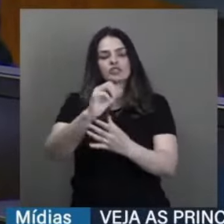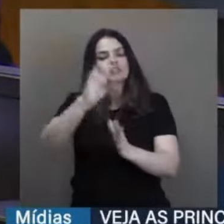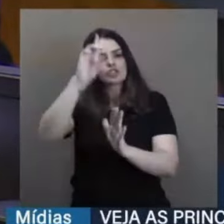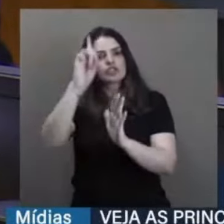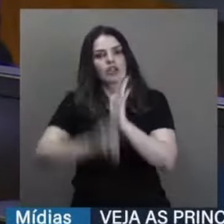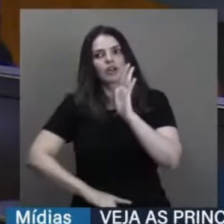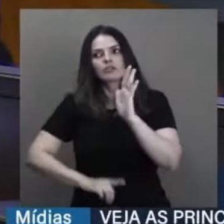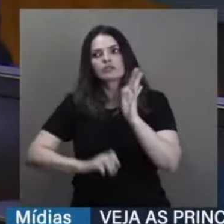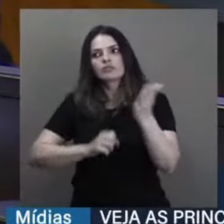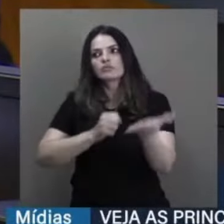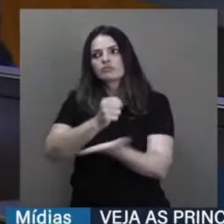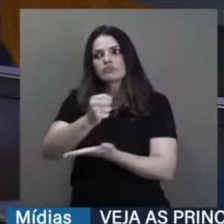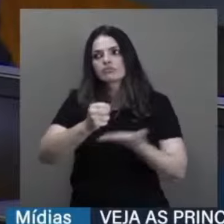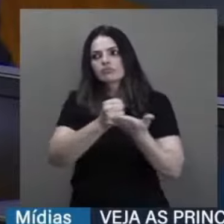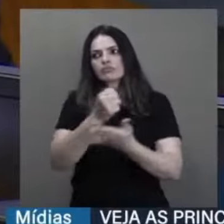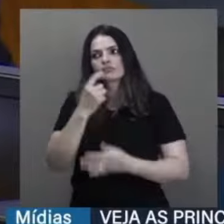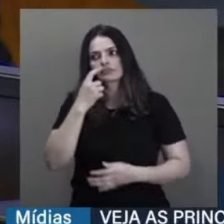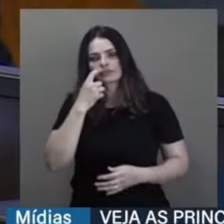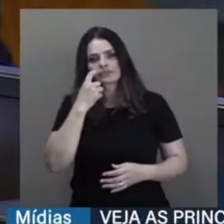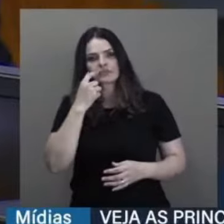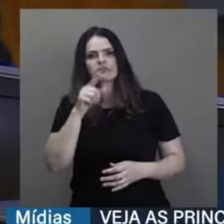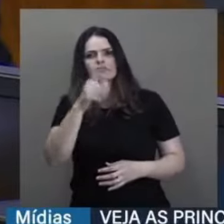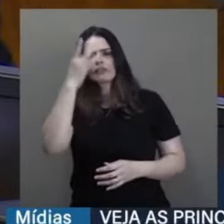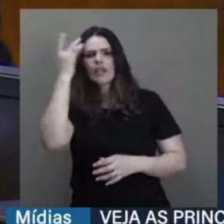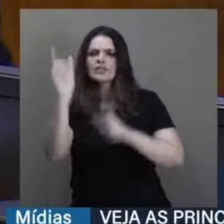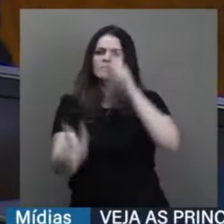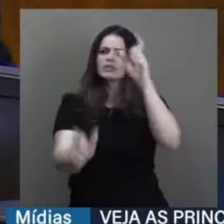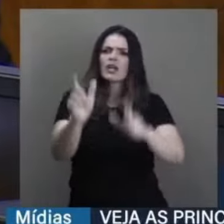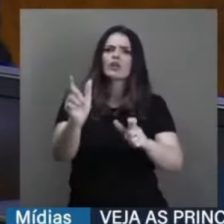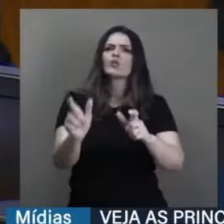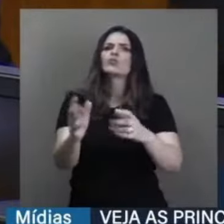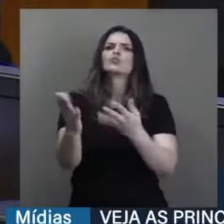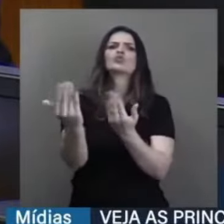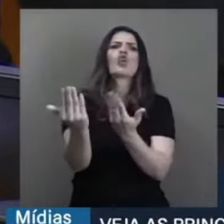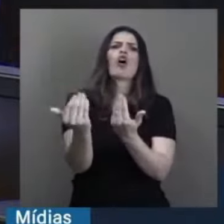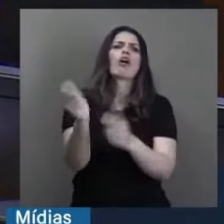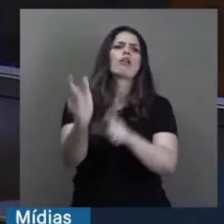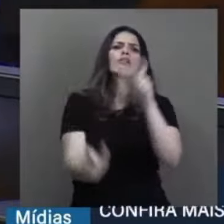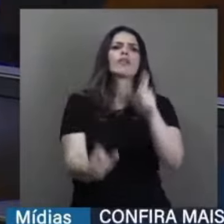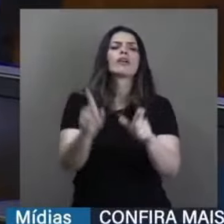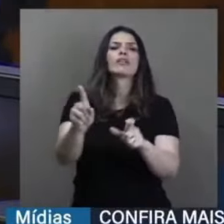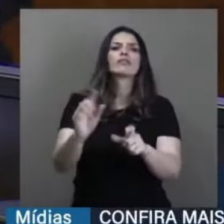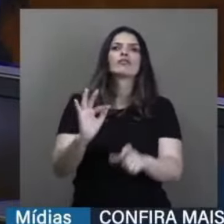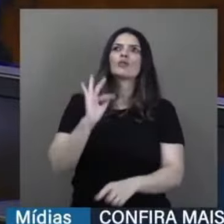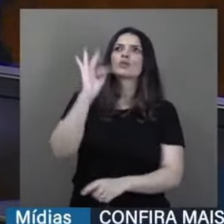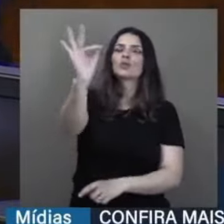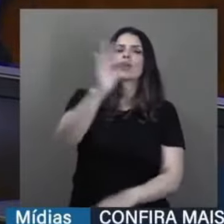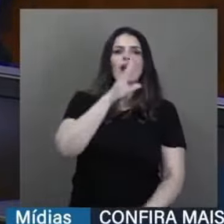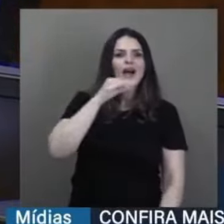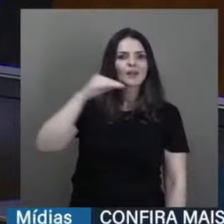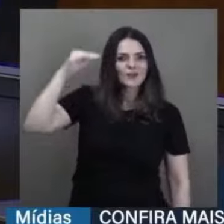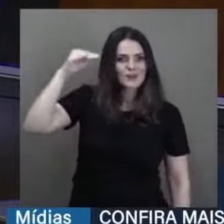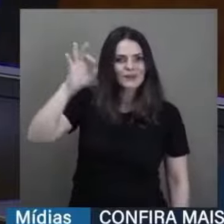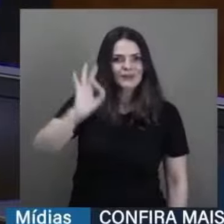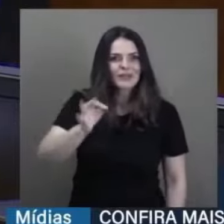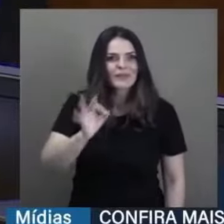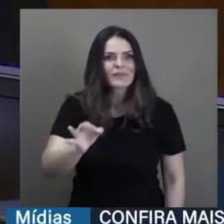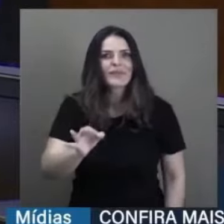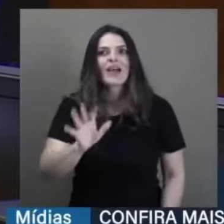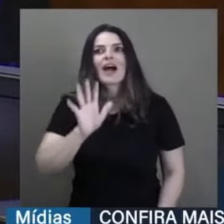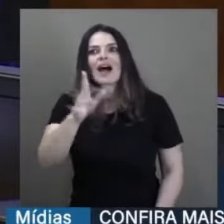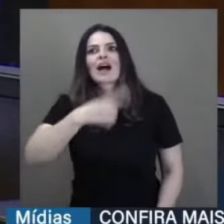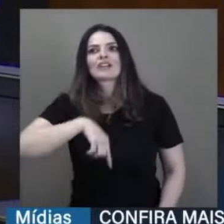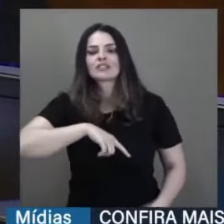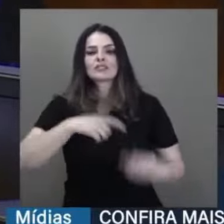fundamentais pensando nos mais jovens que são o futuro do nosso país efetivamente devemos trabalhar